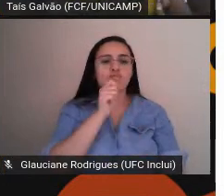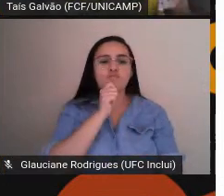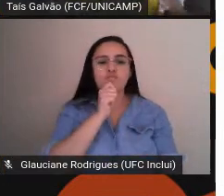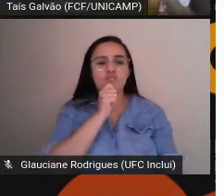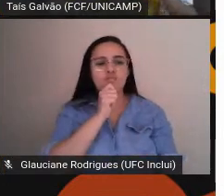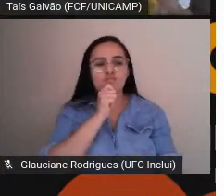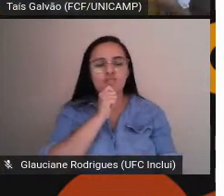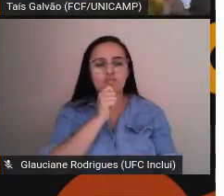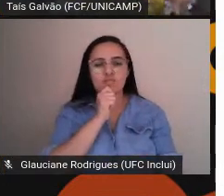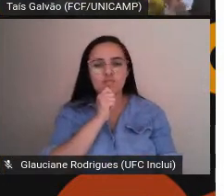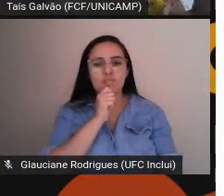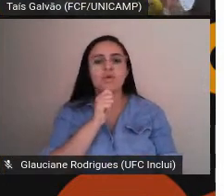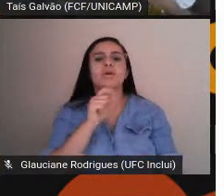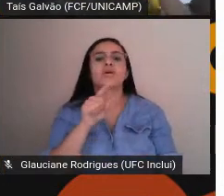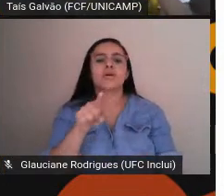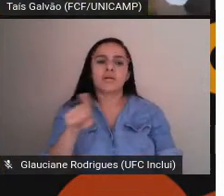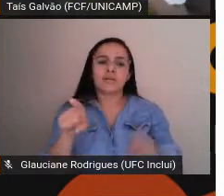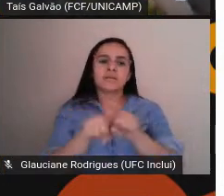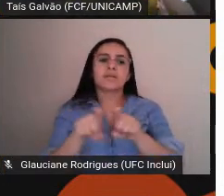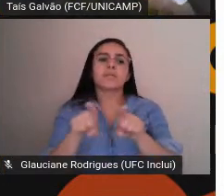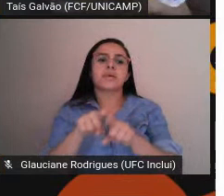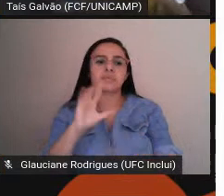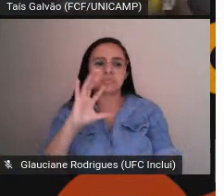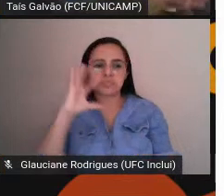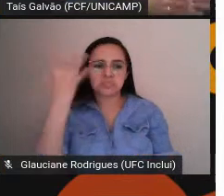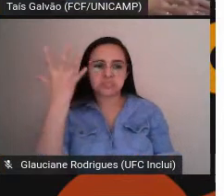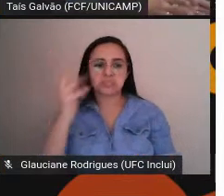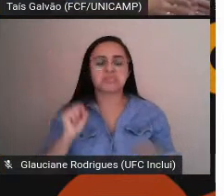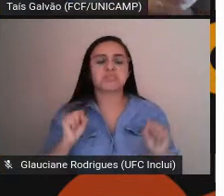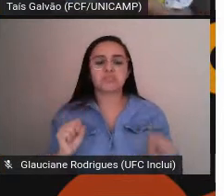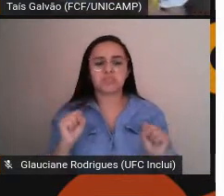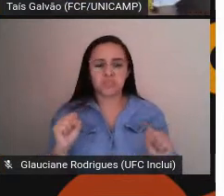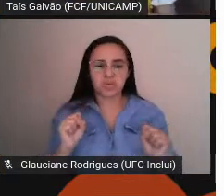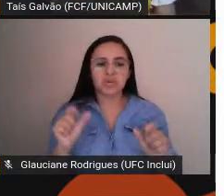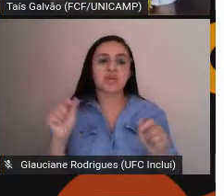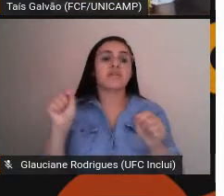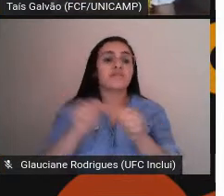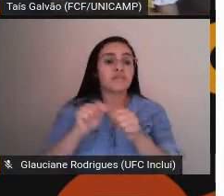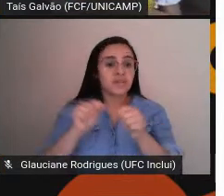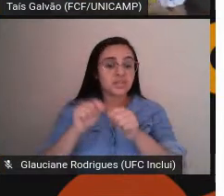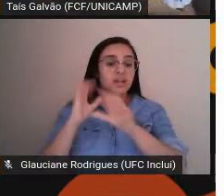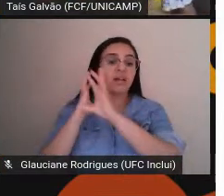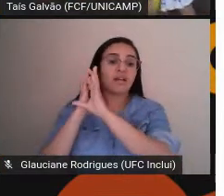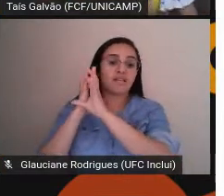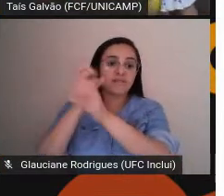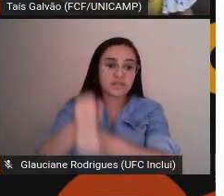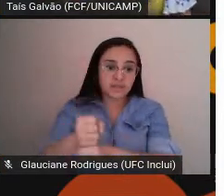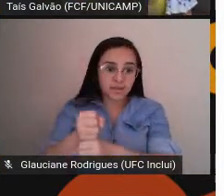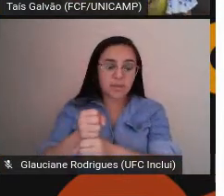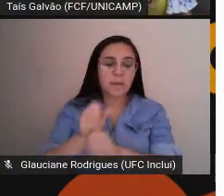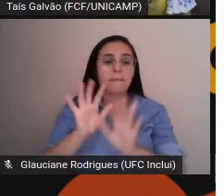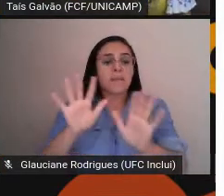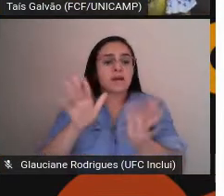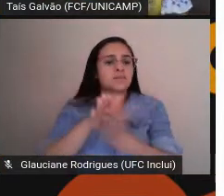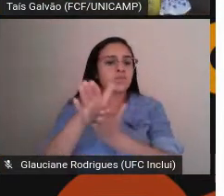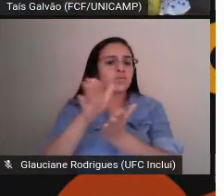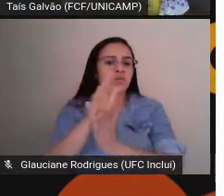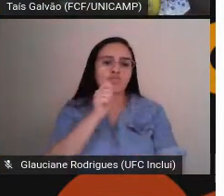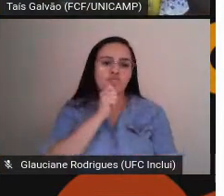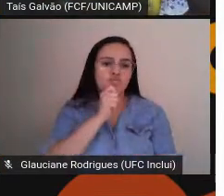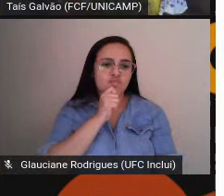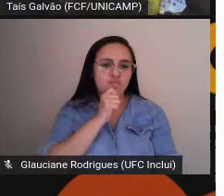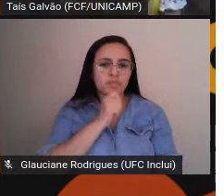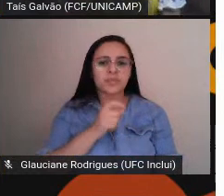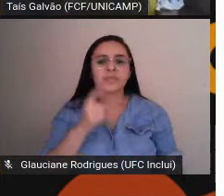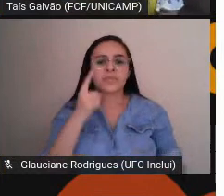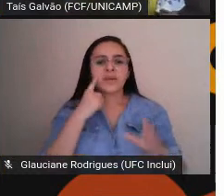Então, também há esse risco, né? De simplesmente ser feita a revisão e ela nunca ser publicada. E aí, o restante da pizza que a gente